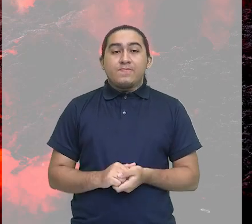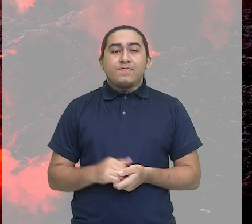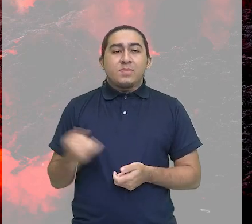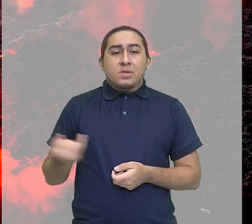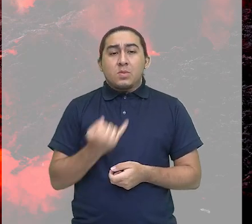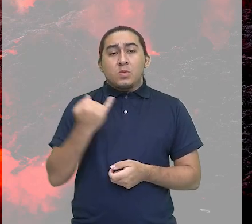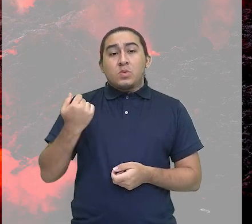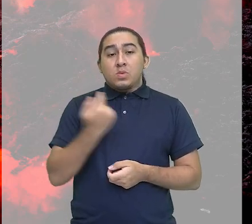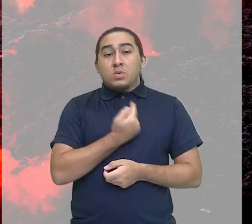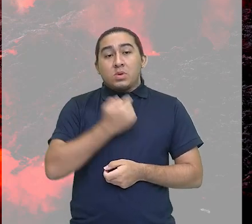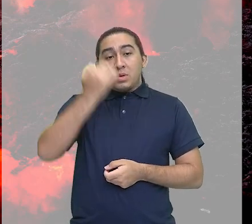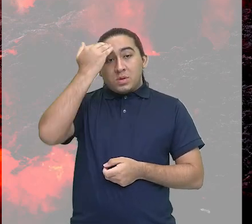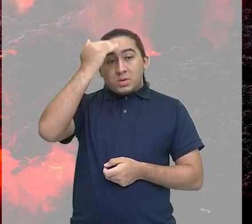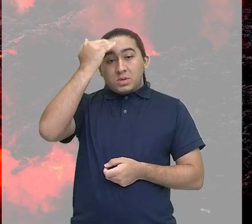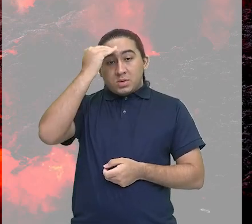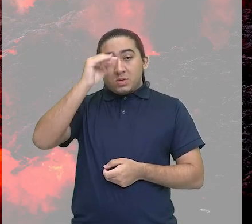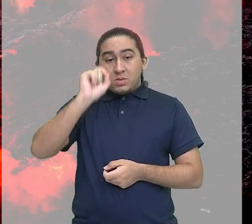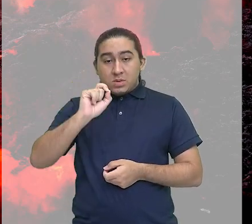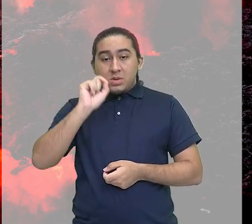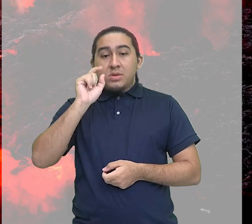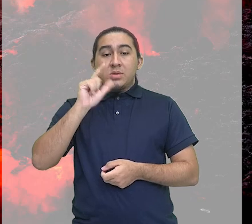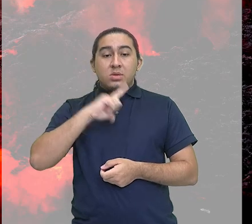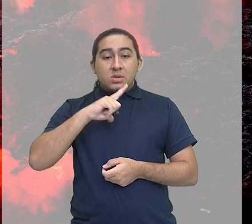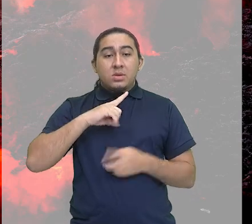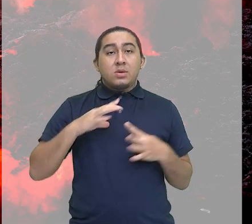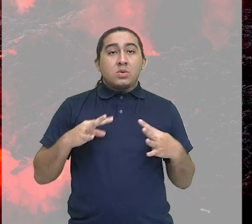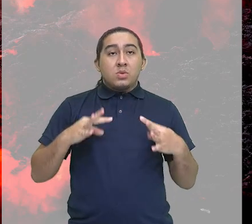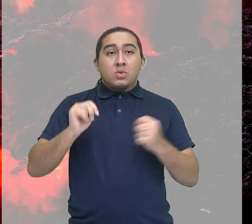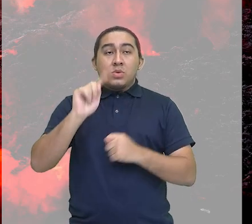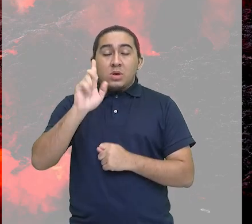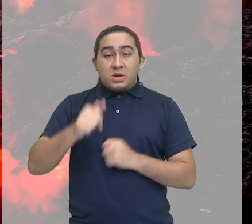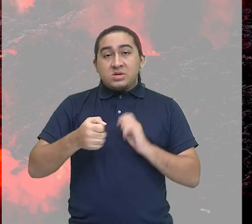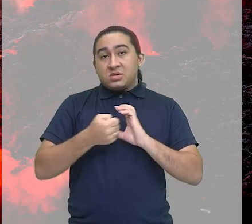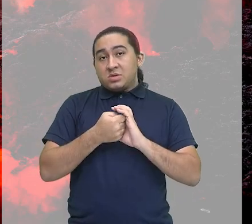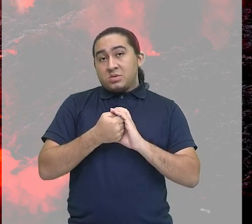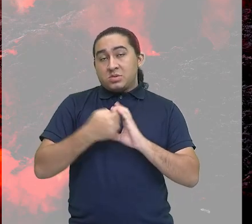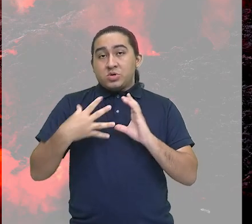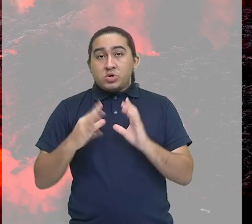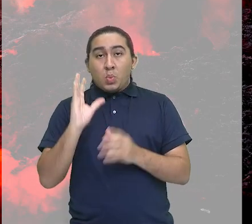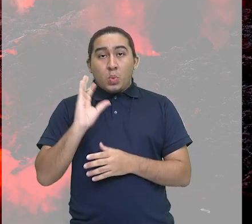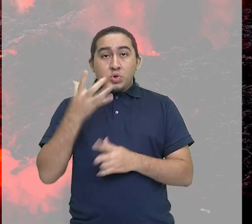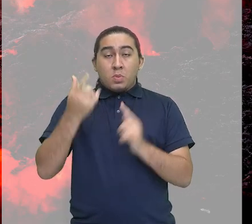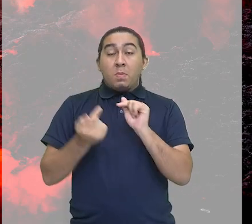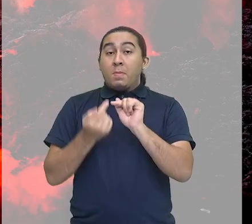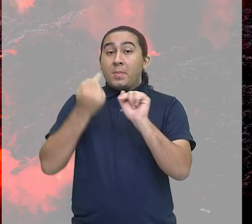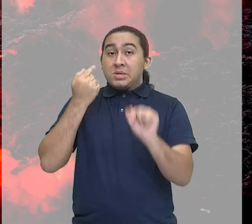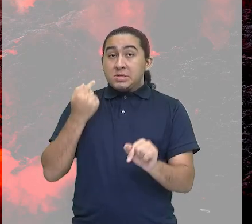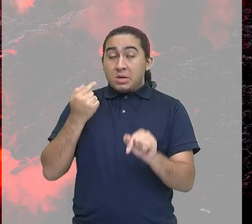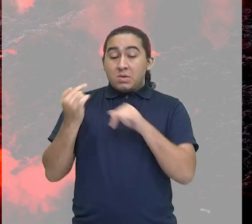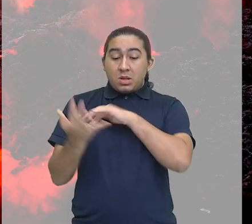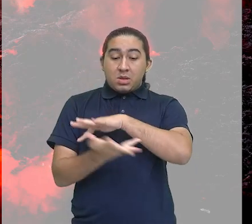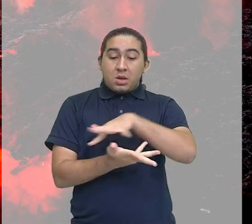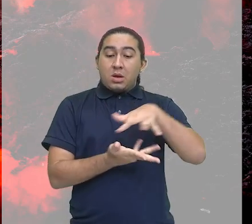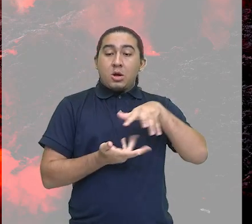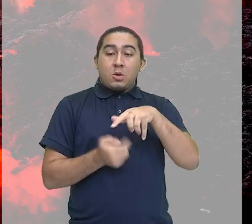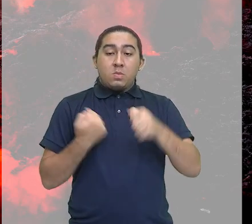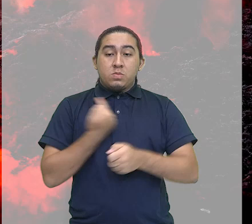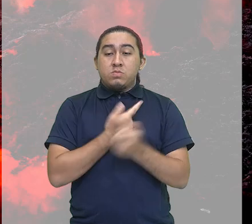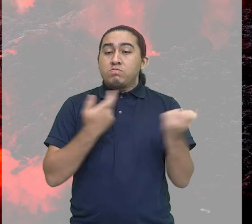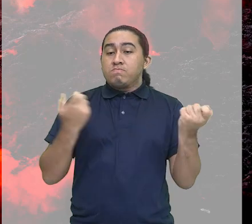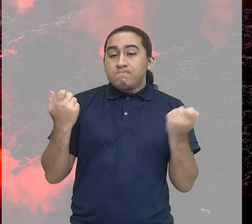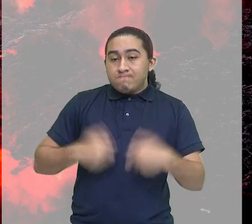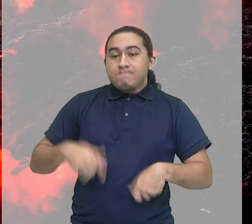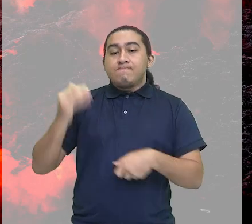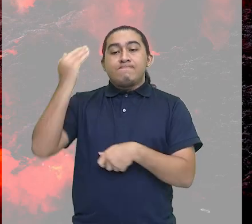nós considerarmos esses eventos cósmicos que aconteceram, né, na Terra primitiva para poder